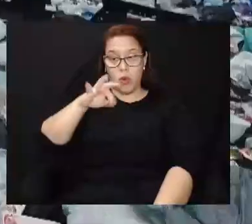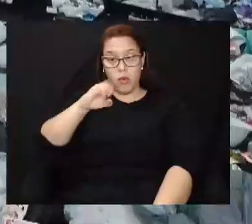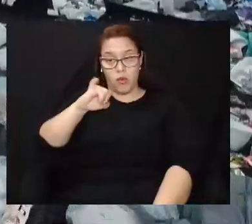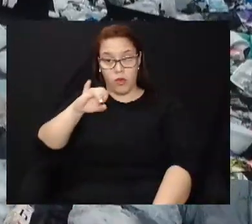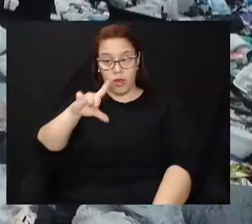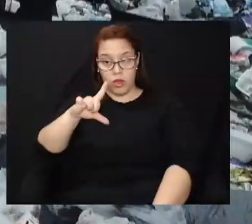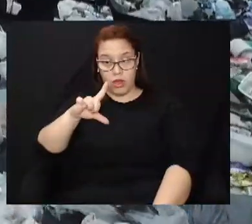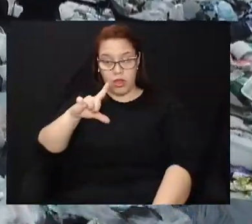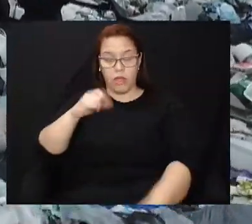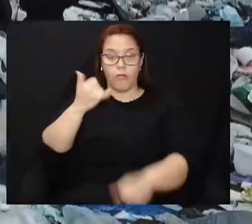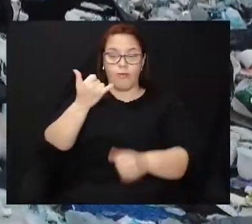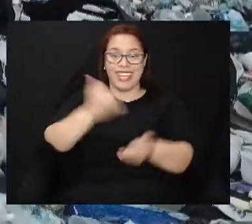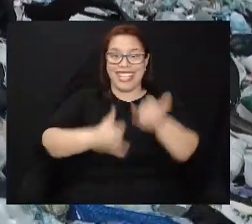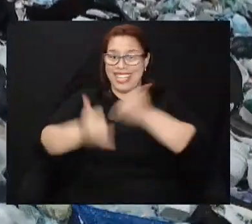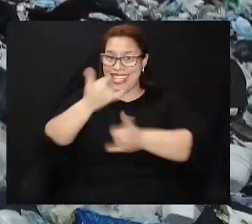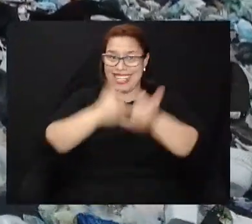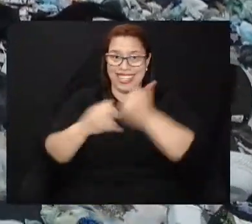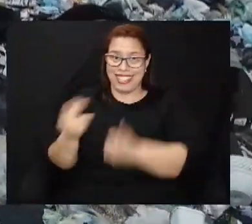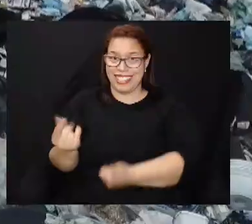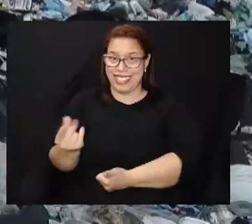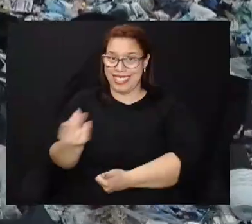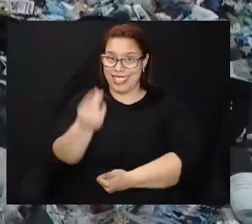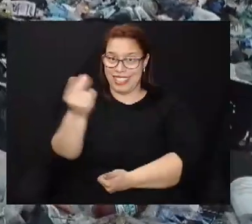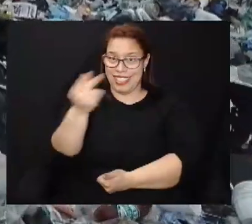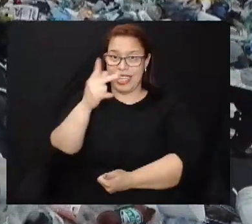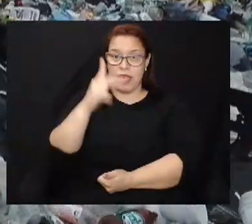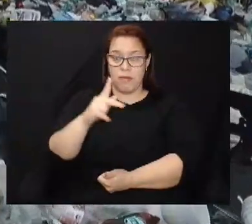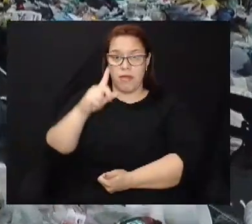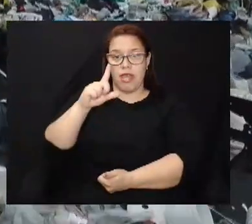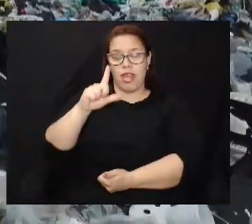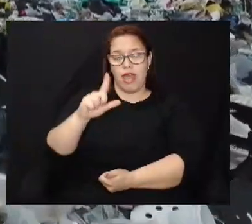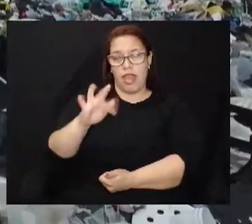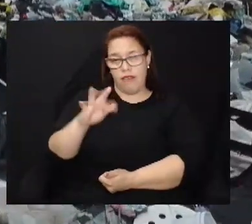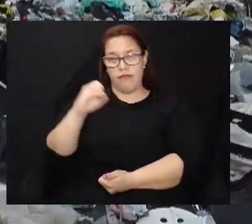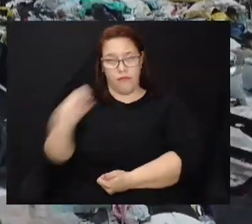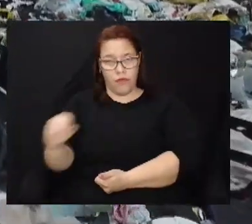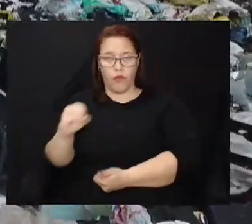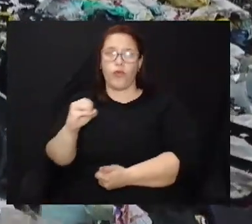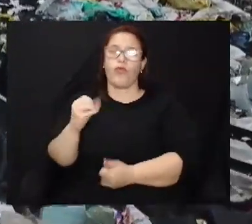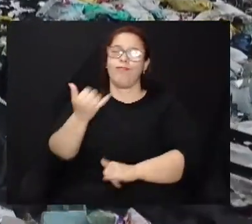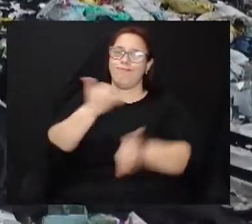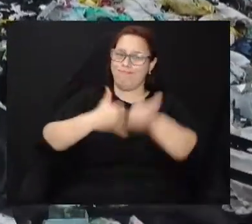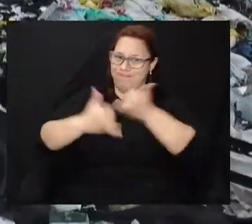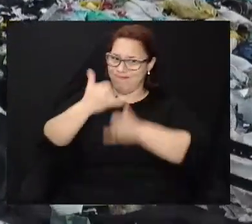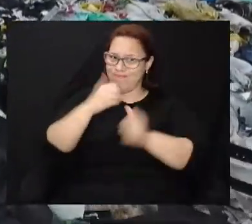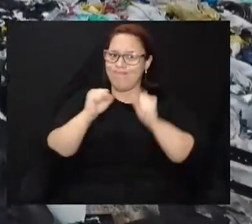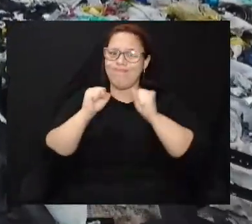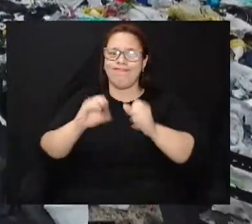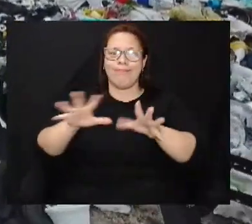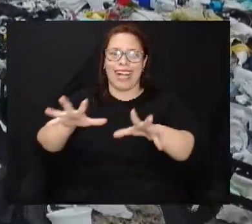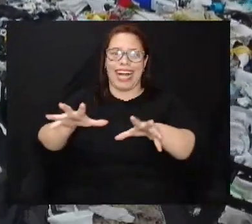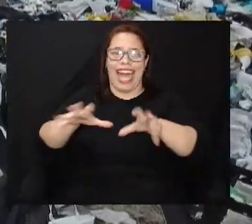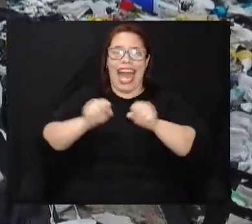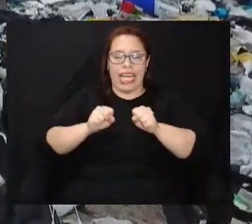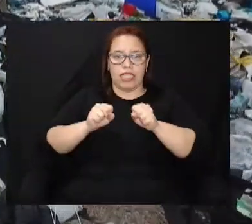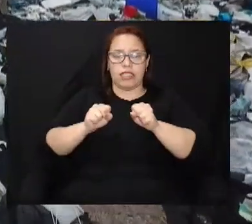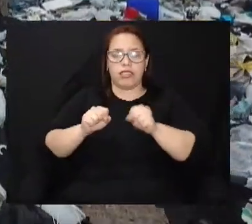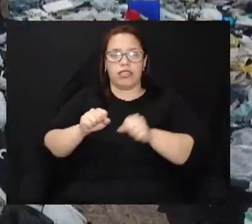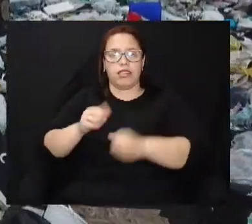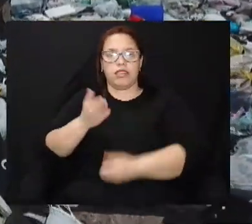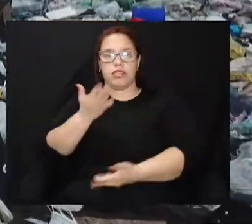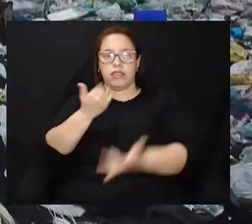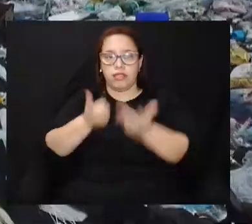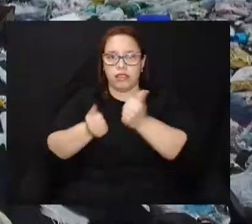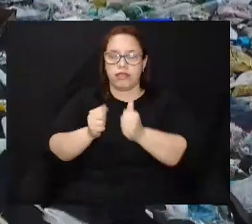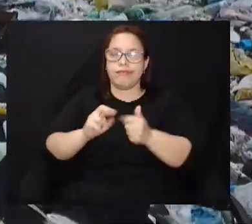eternos, chamados PFOs. Essas substâncias podem contaminar a cadeia alimentar e,